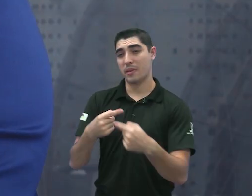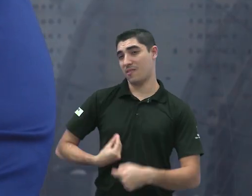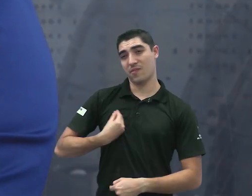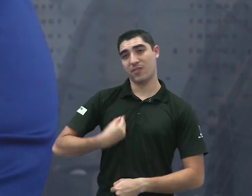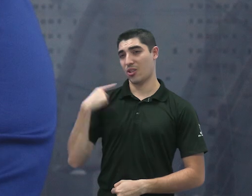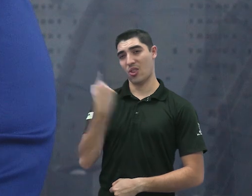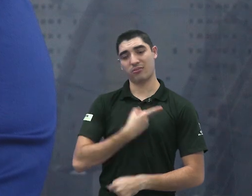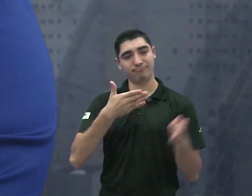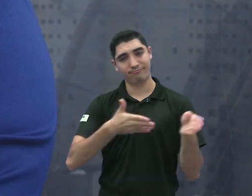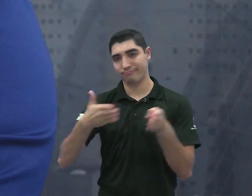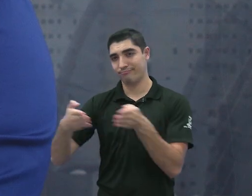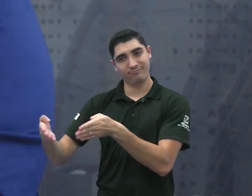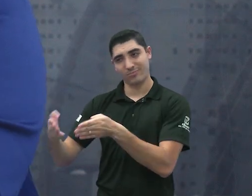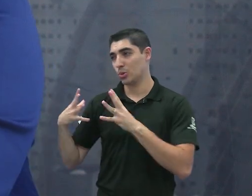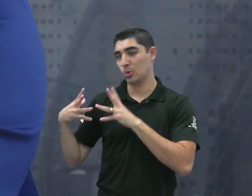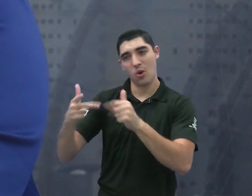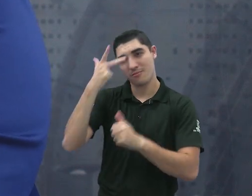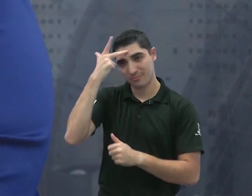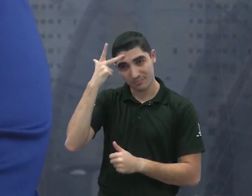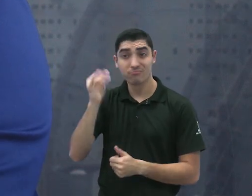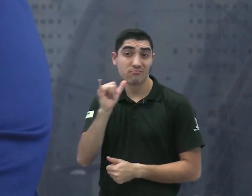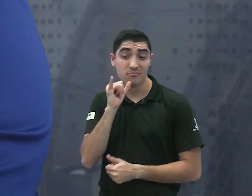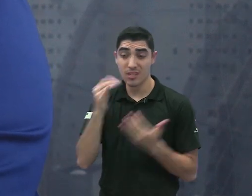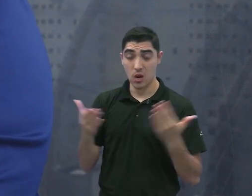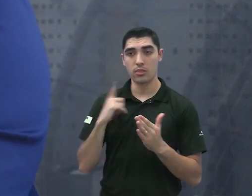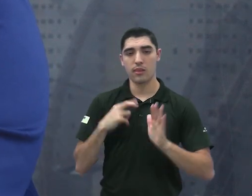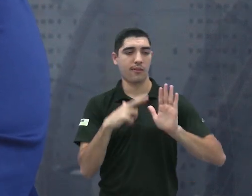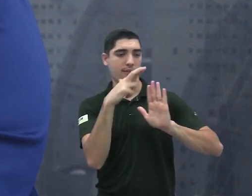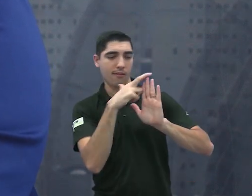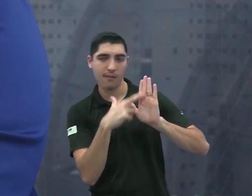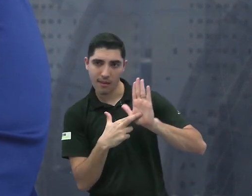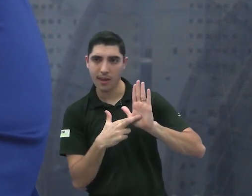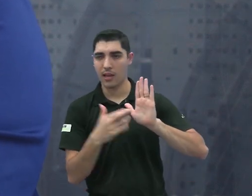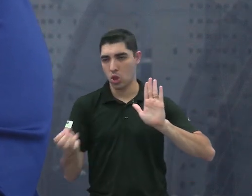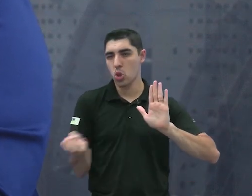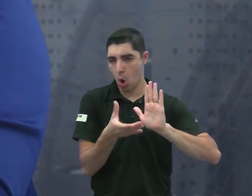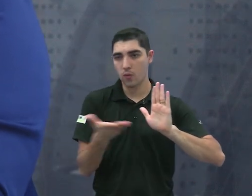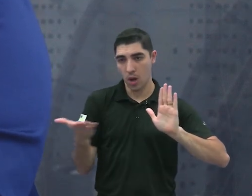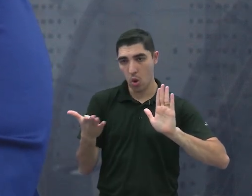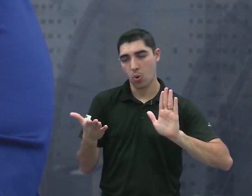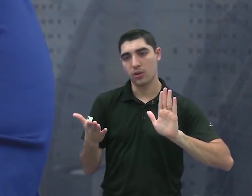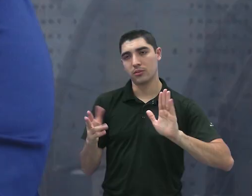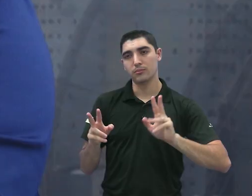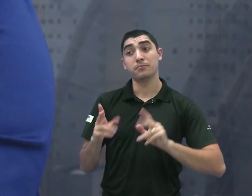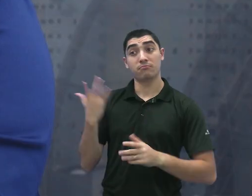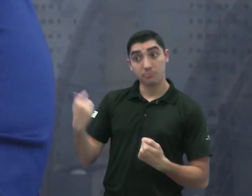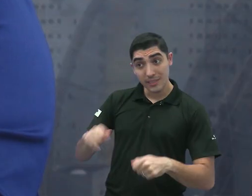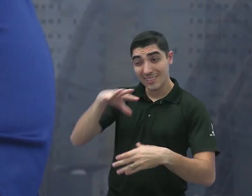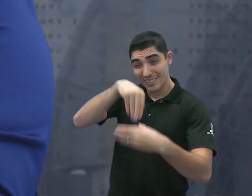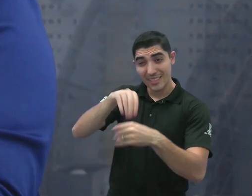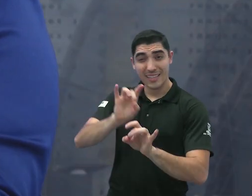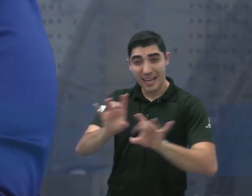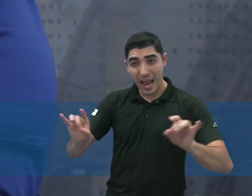essas questões que nós colocamos aí com a vinda, né, da norma regulamentadora, da atualização, é olhar para dentro das empresas,